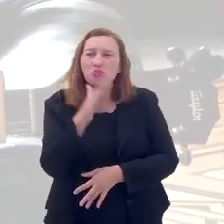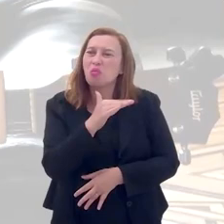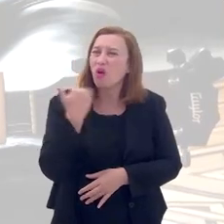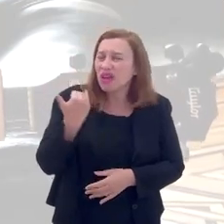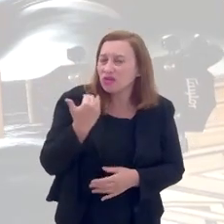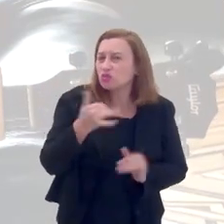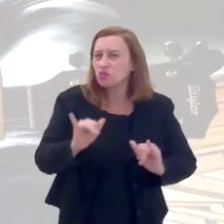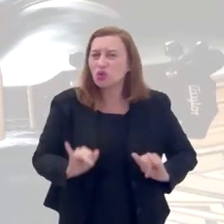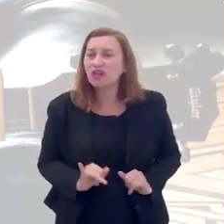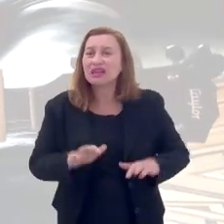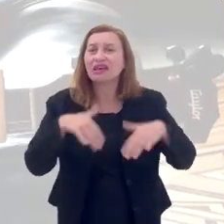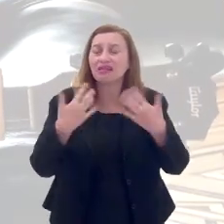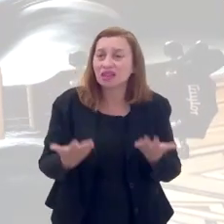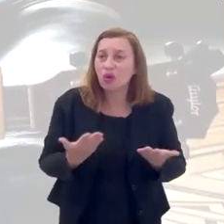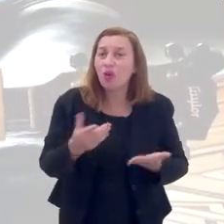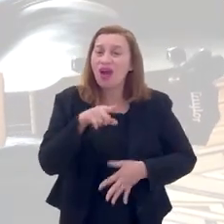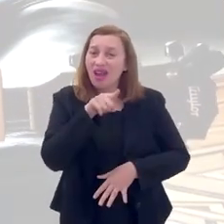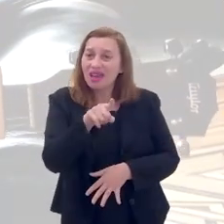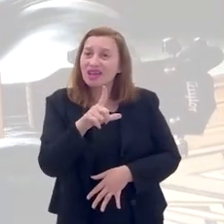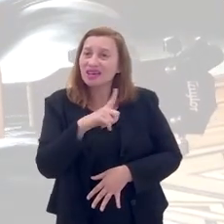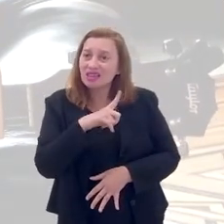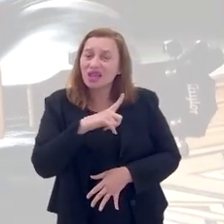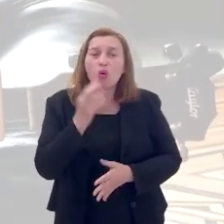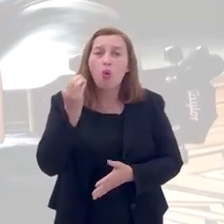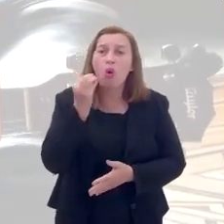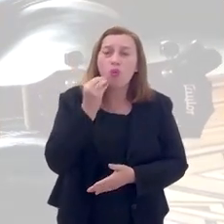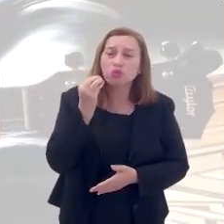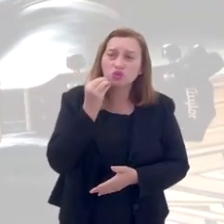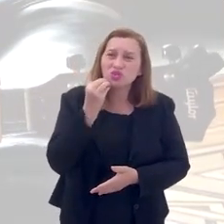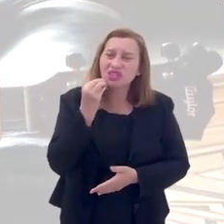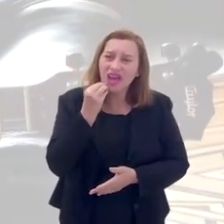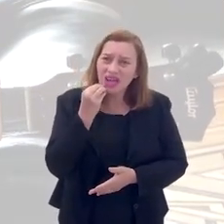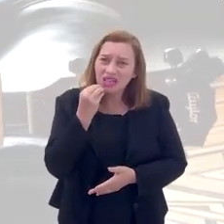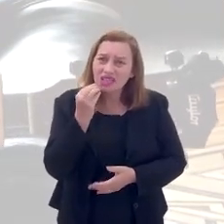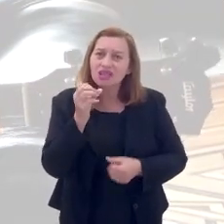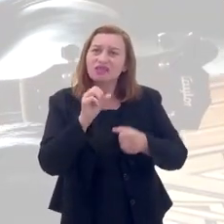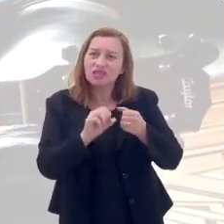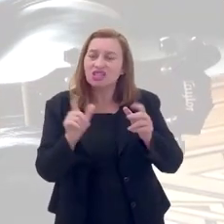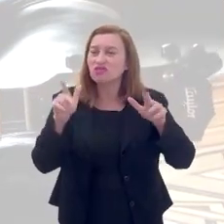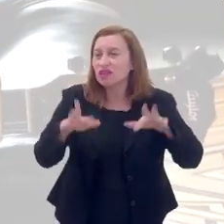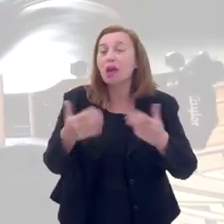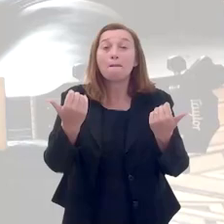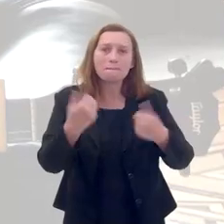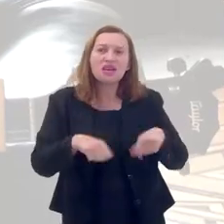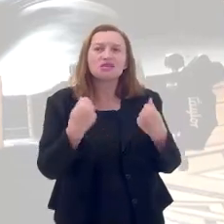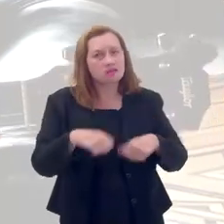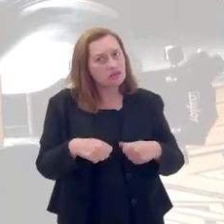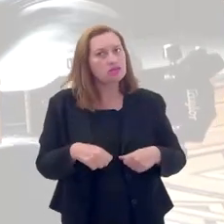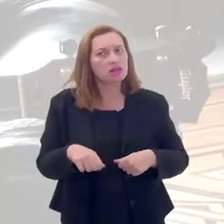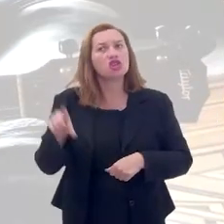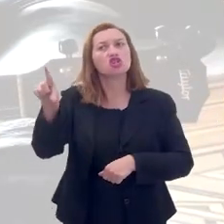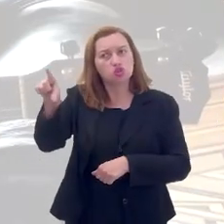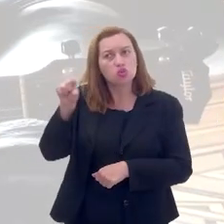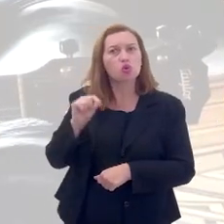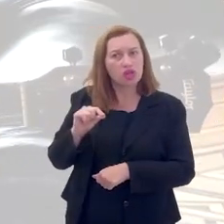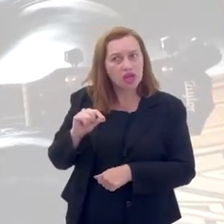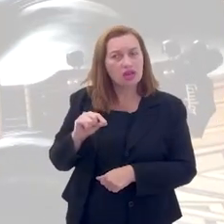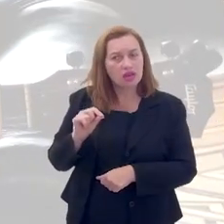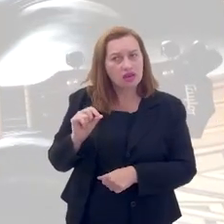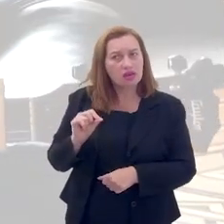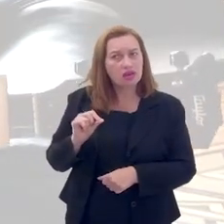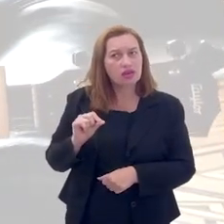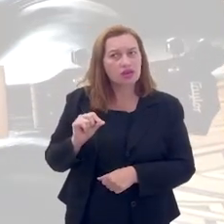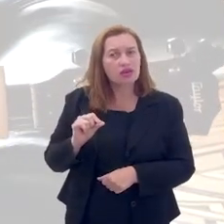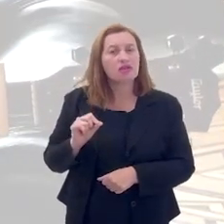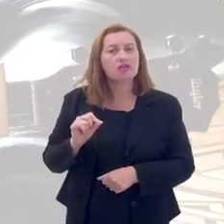é sofrendo então aquele que tem a oportunidade de fazer algo diferente precisa tomar a decisão de